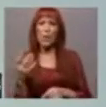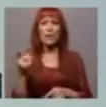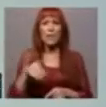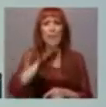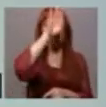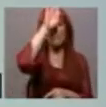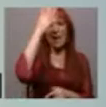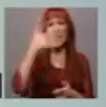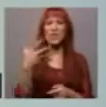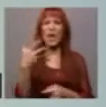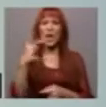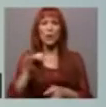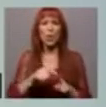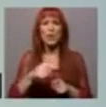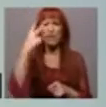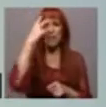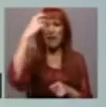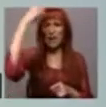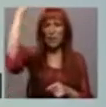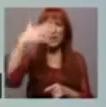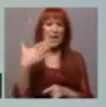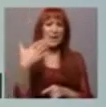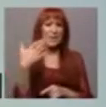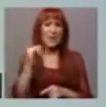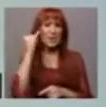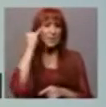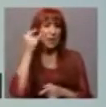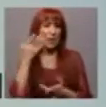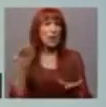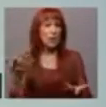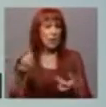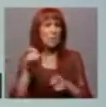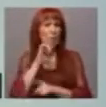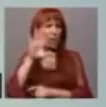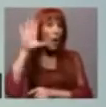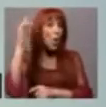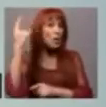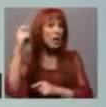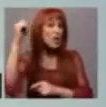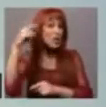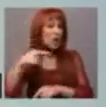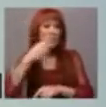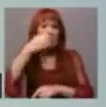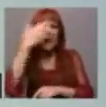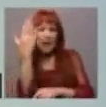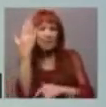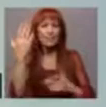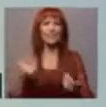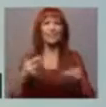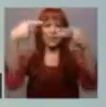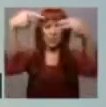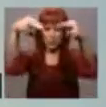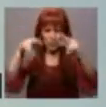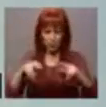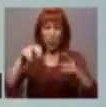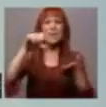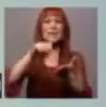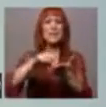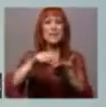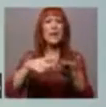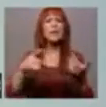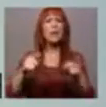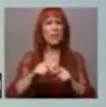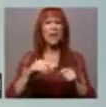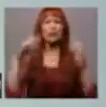Braga, 14 graus em Vila Real, 17 graus em Bragança, onde ainda pode haver algum sol durante a manhã. Na região centro também já